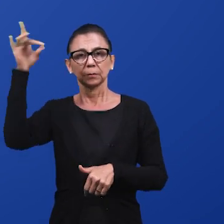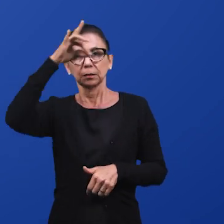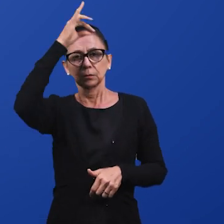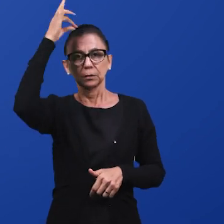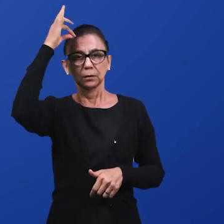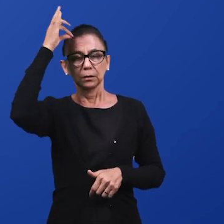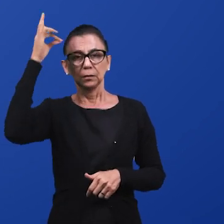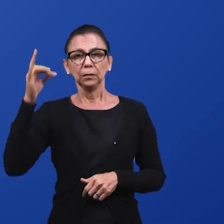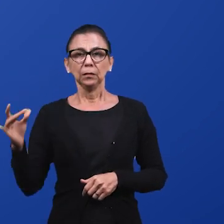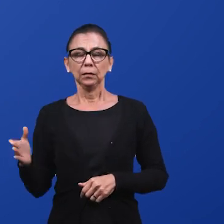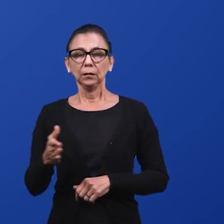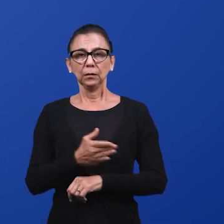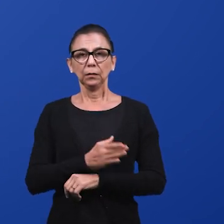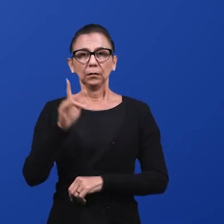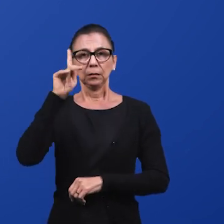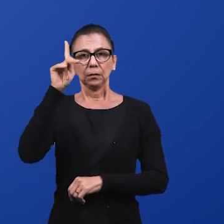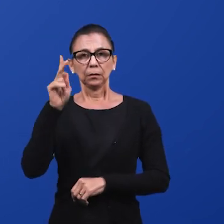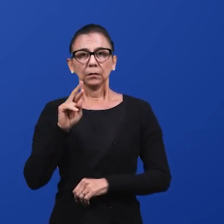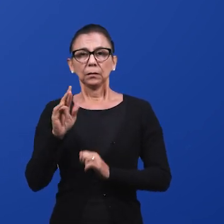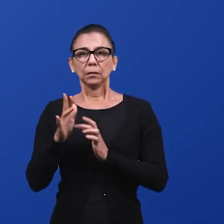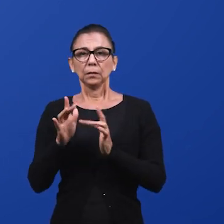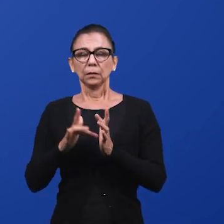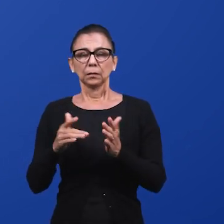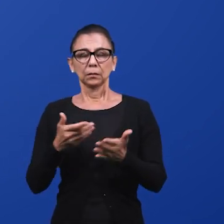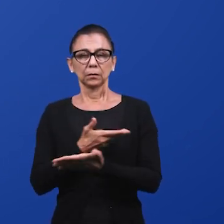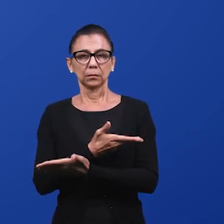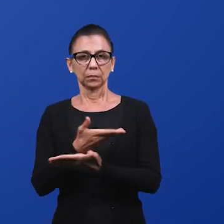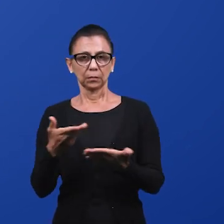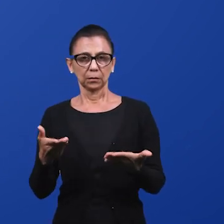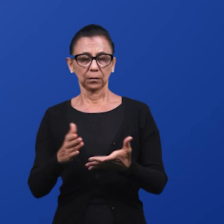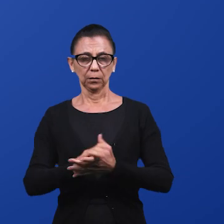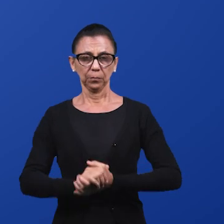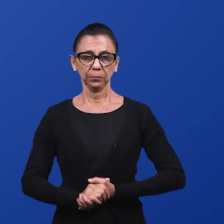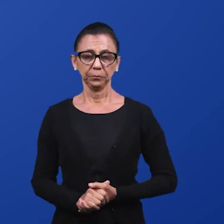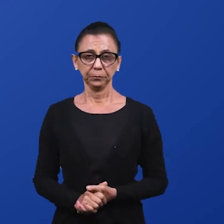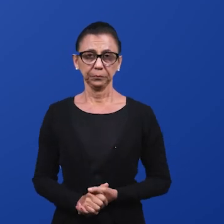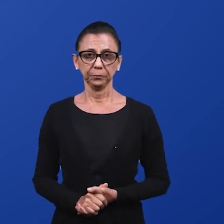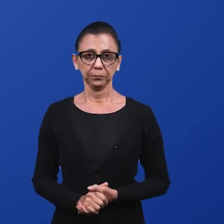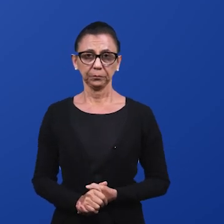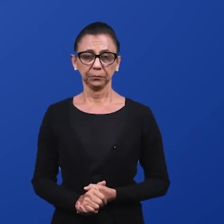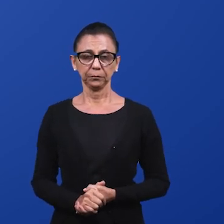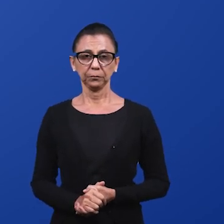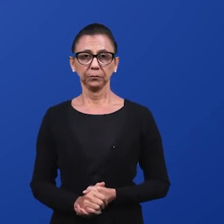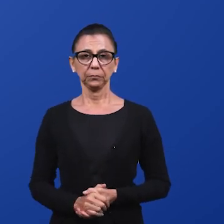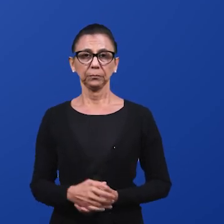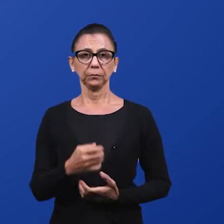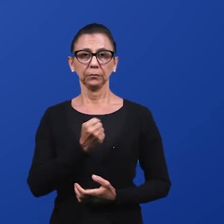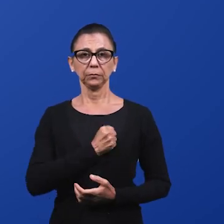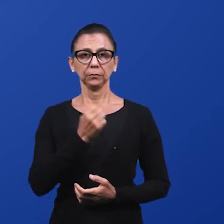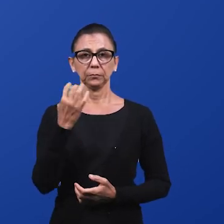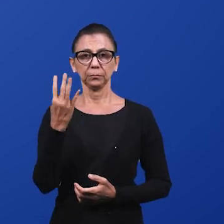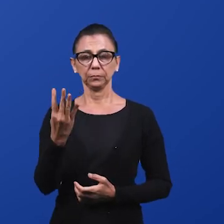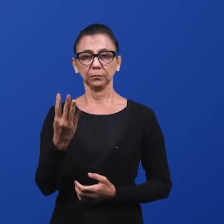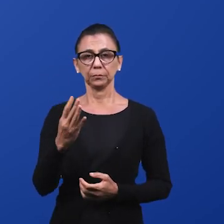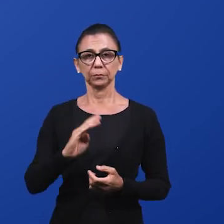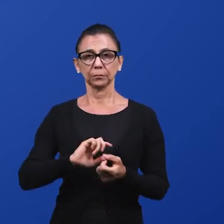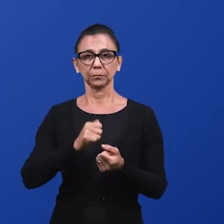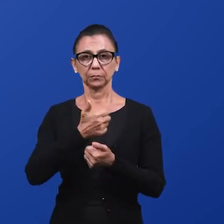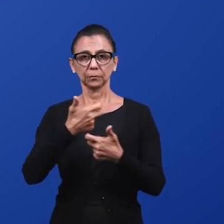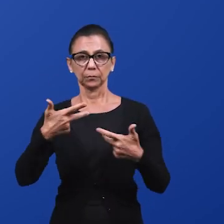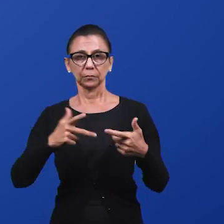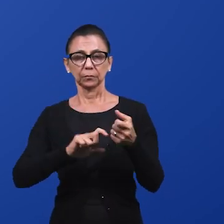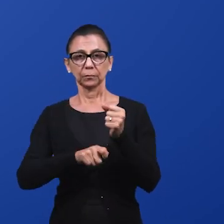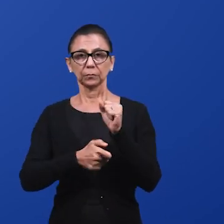todos, a paz do Senhor Jesus. A paz do Senhor, irmãos. Sou Camilo de Ilhéus, Bahia. Vou dar a resposta da questão